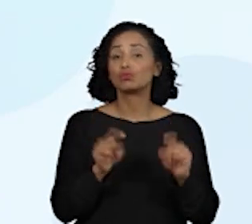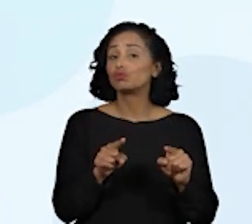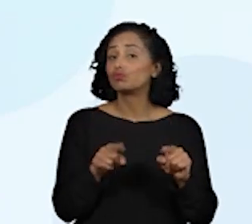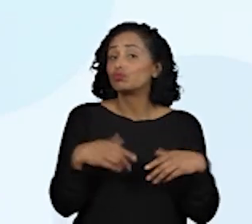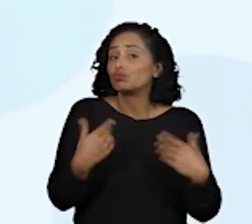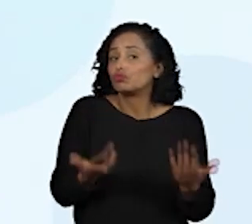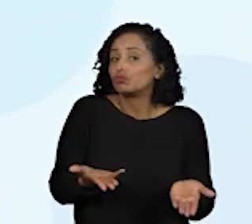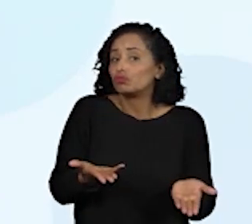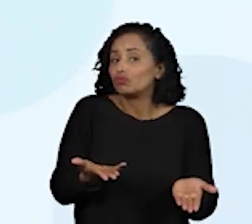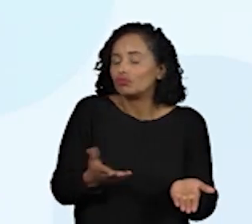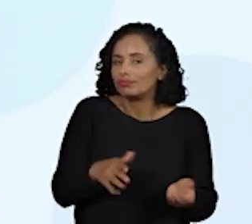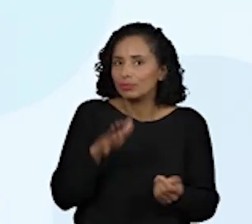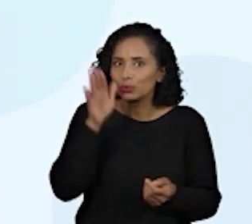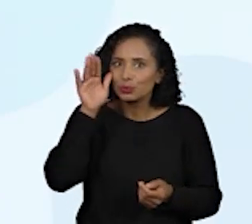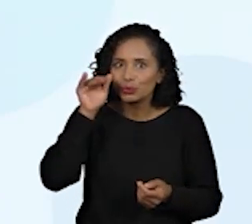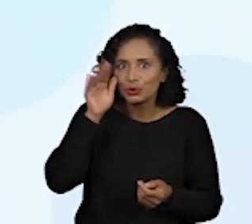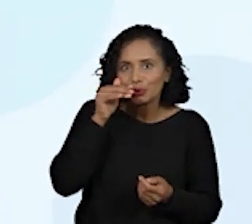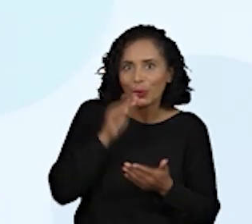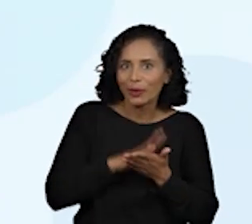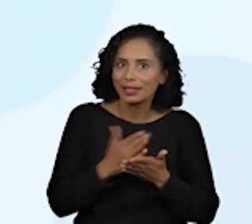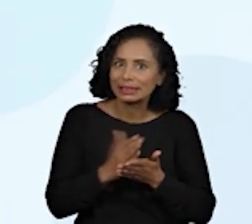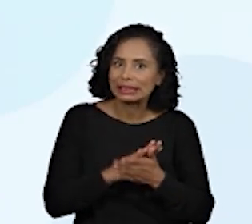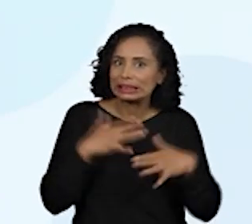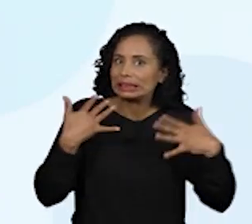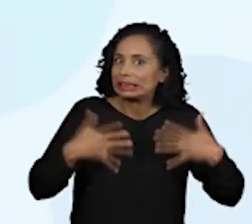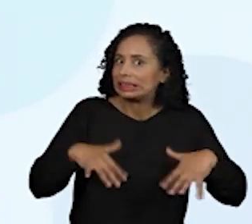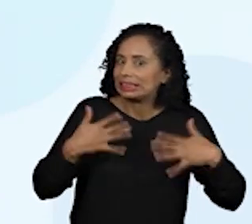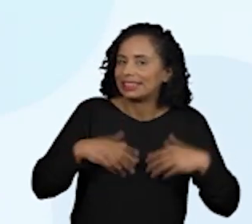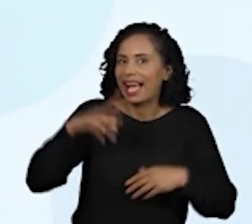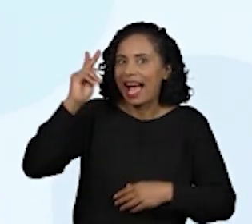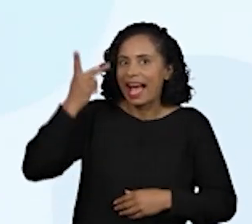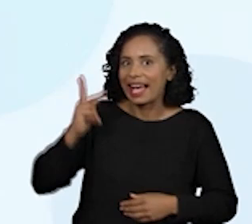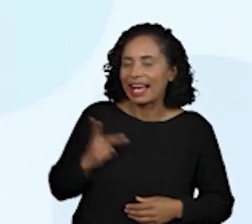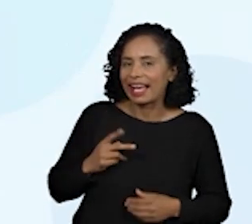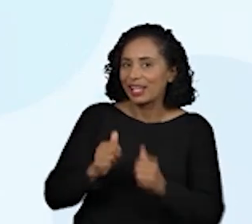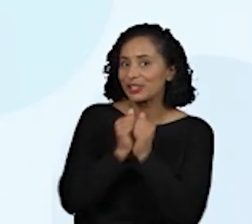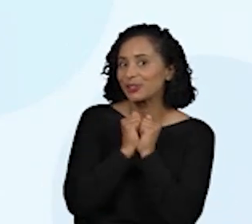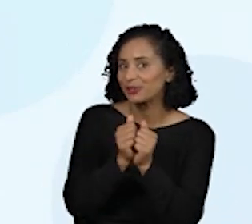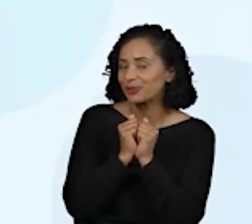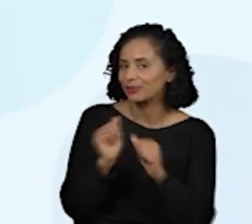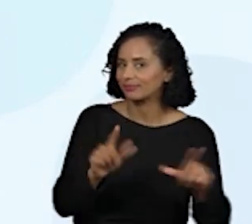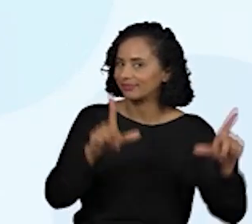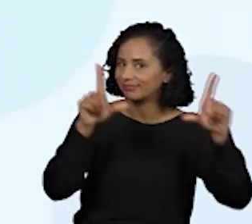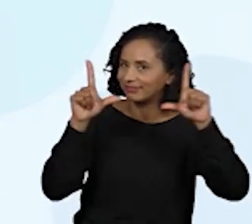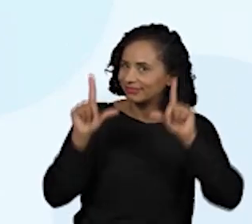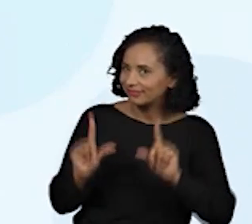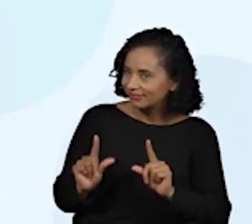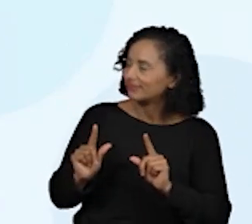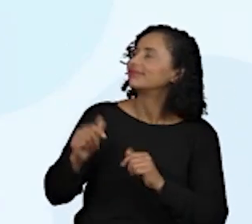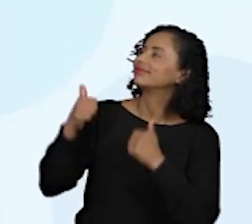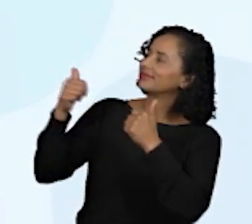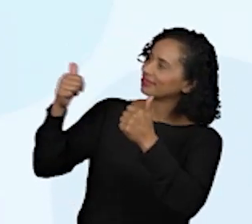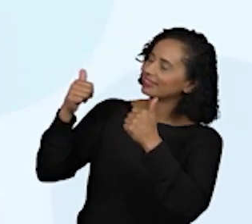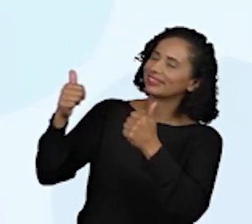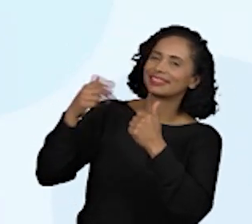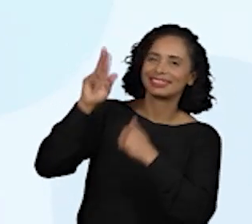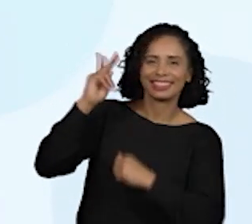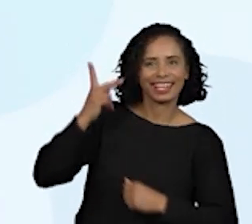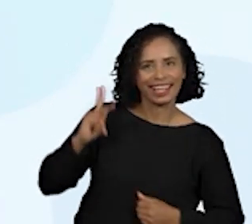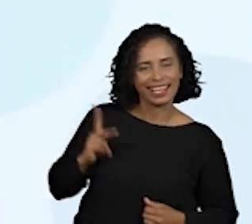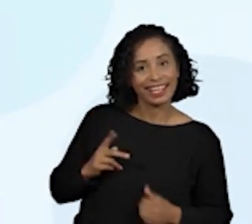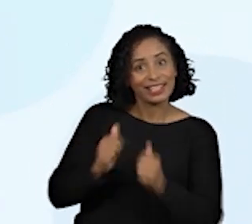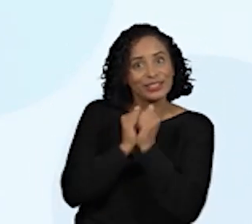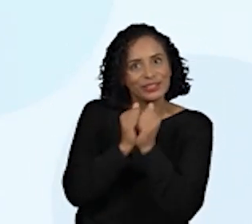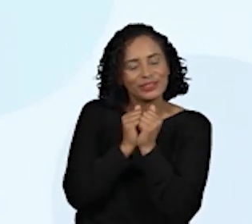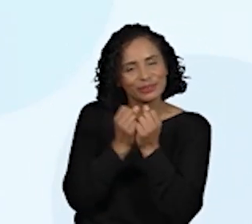E curiosa também está a intérprete de Libras, a Kelly, minha companheira de telinha aí, Kelly.